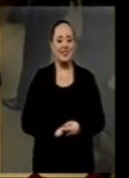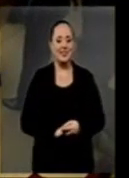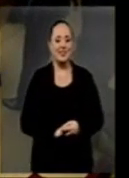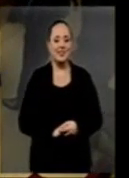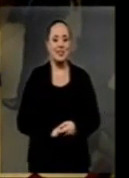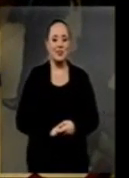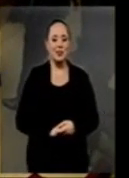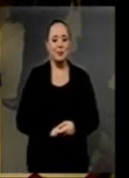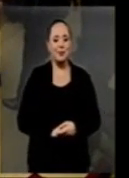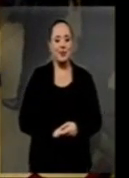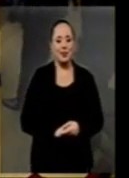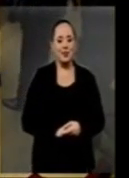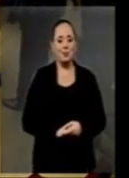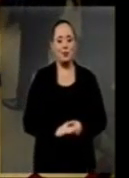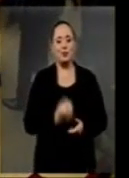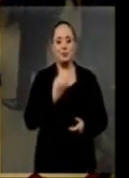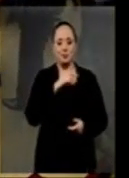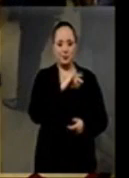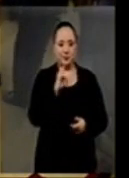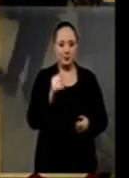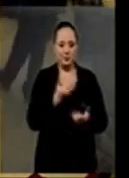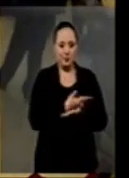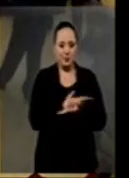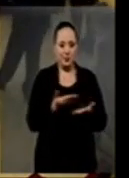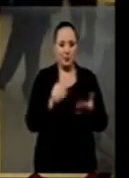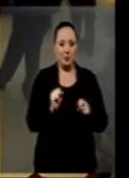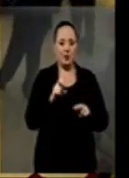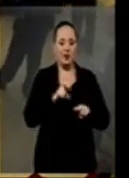dia todos podemos nos sentar